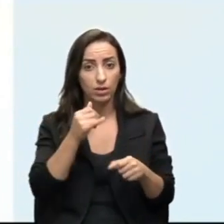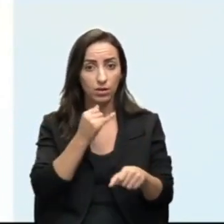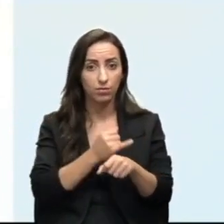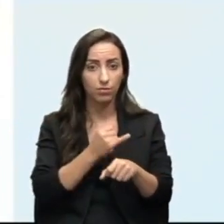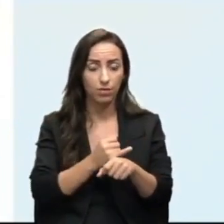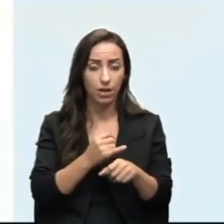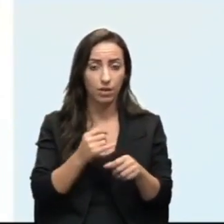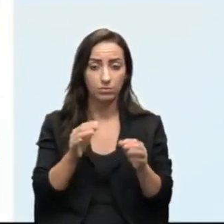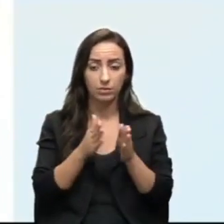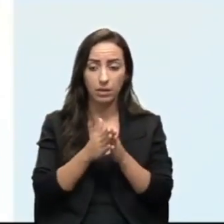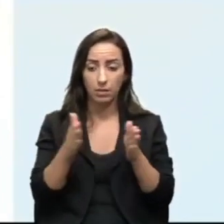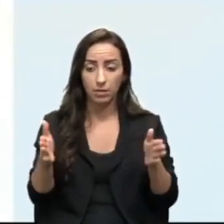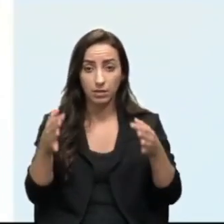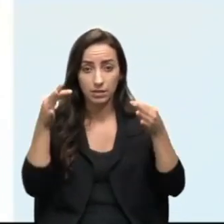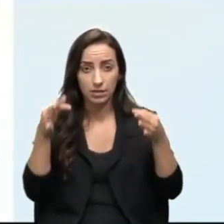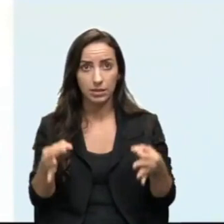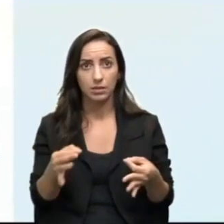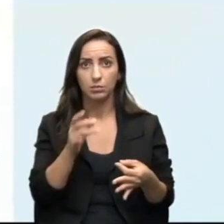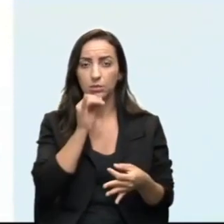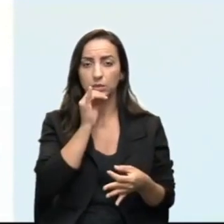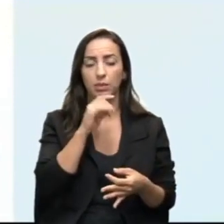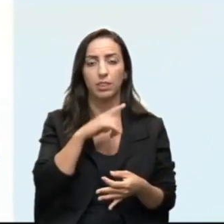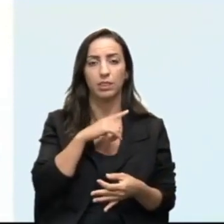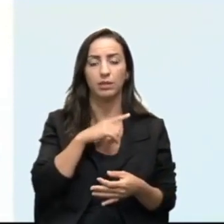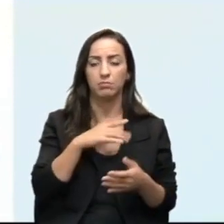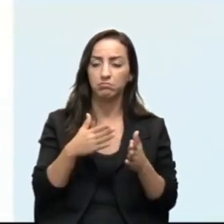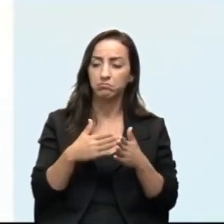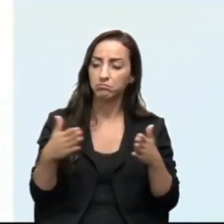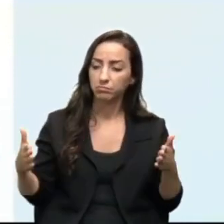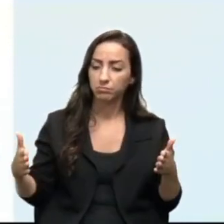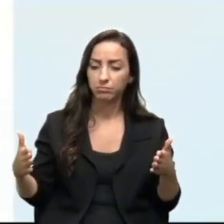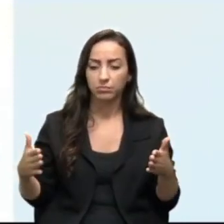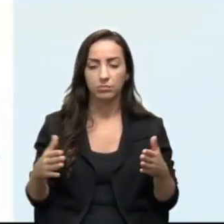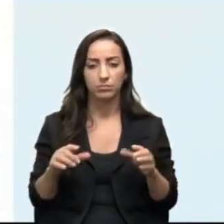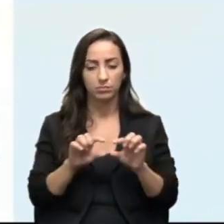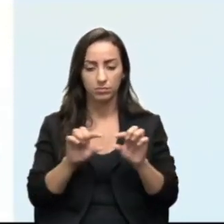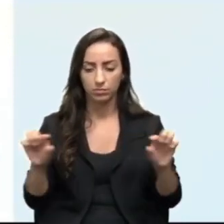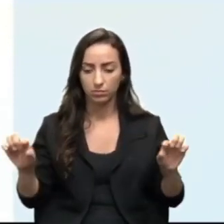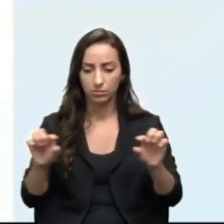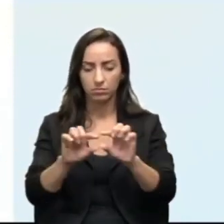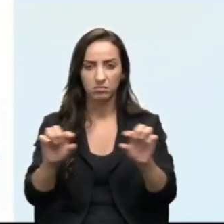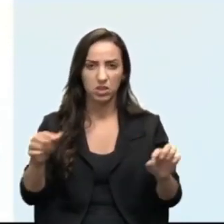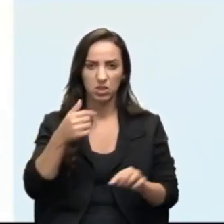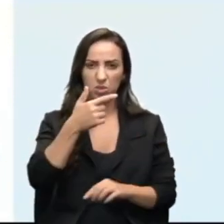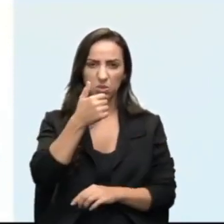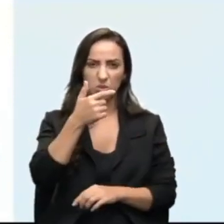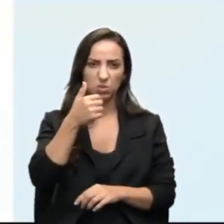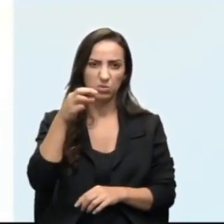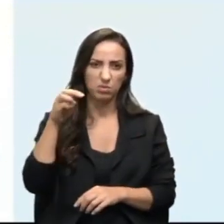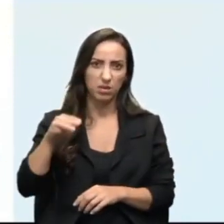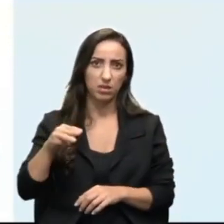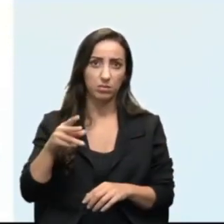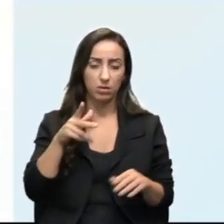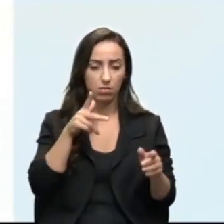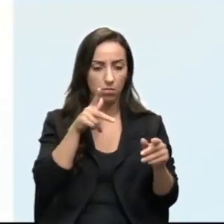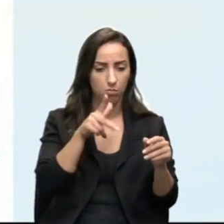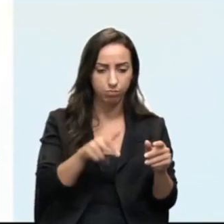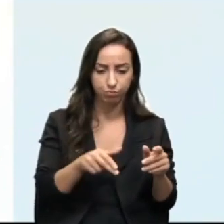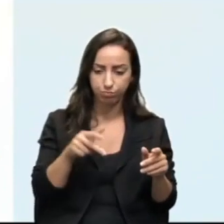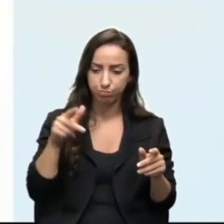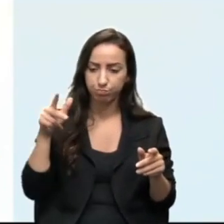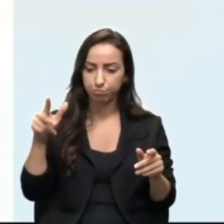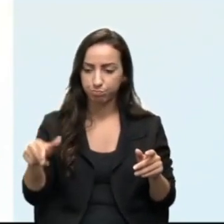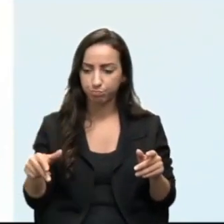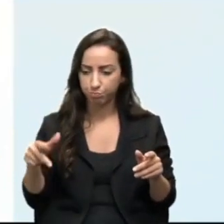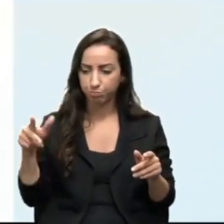na medida. Então, você tem lá, geralmente as barras de aço são de 12 metros, então ele vai cortar a barra no